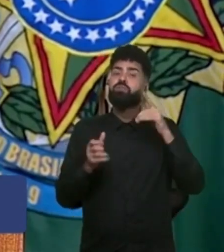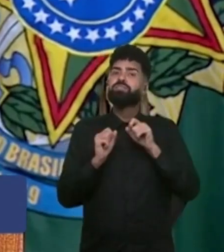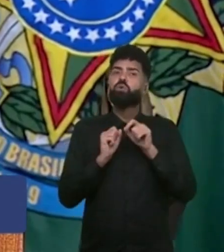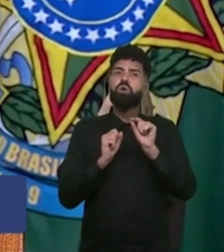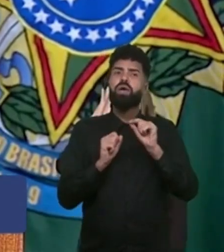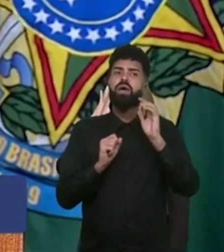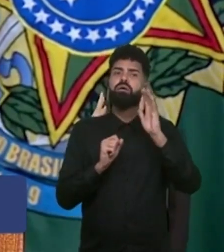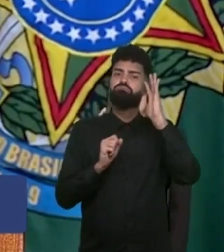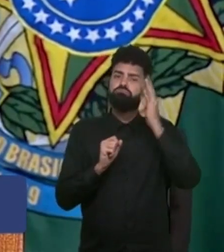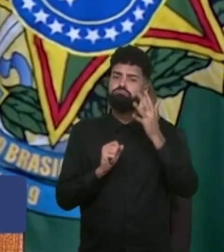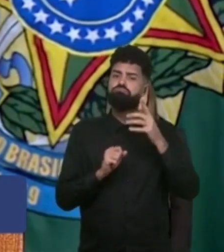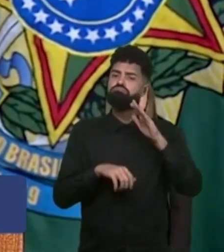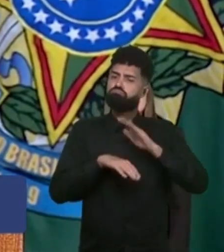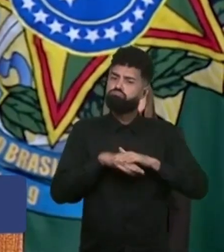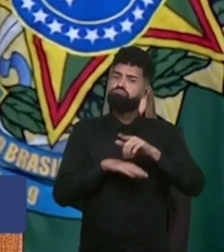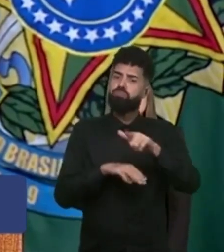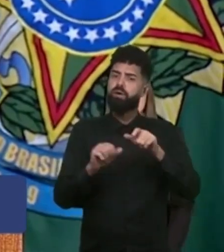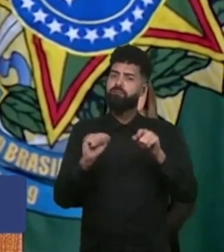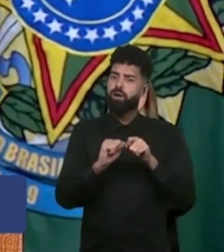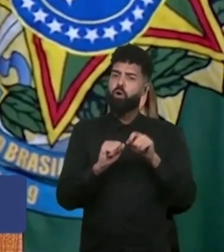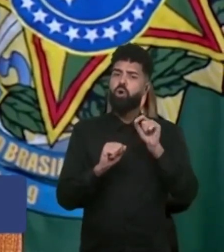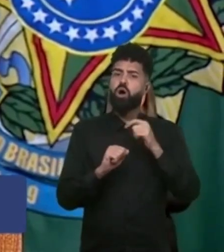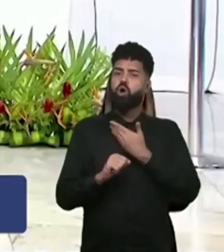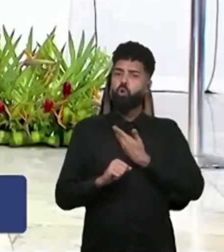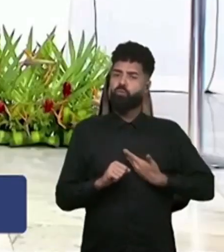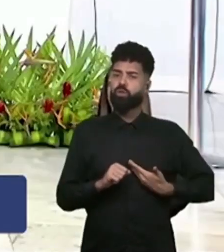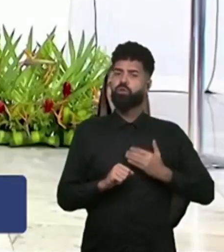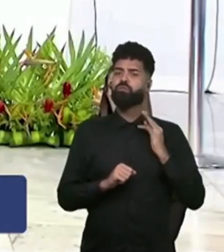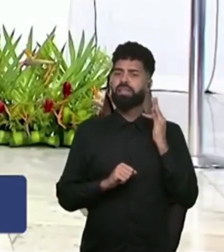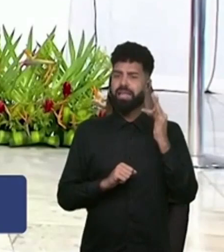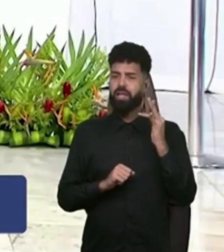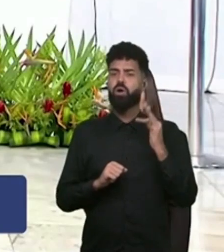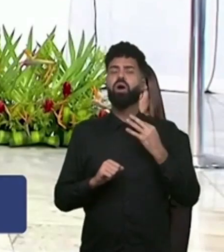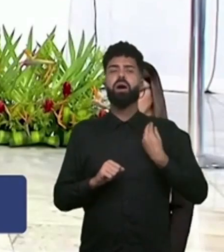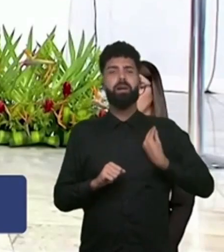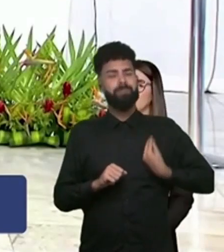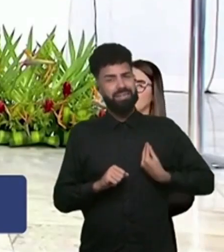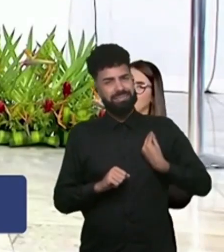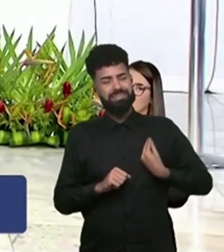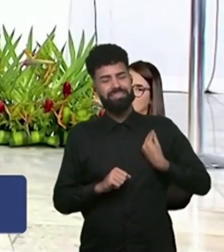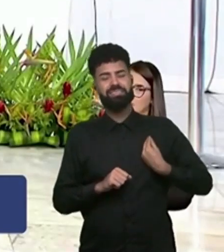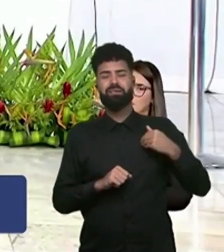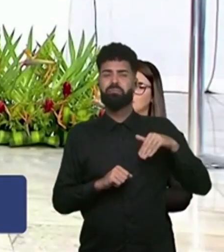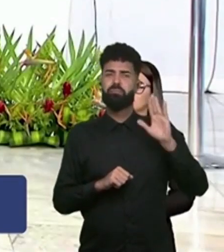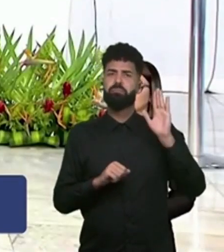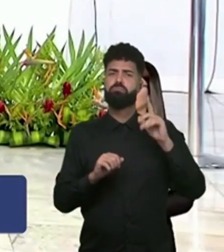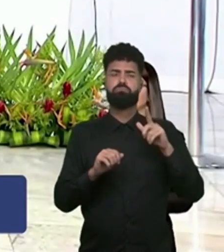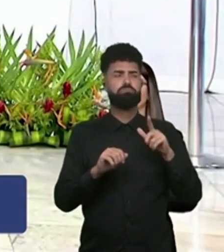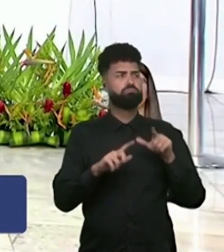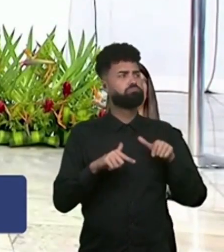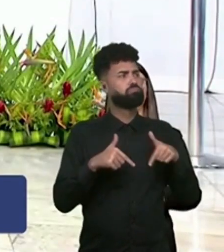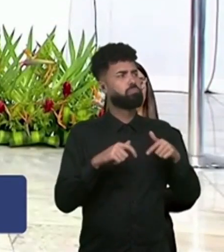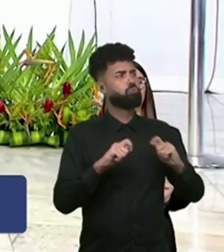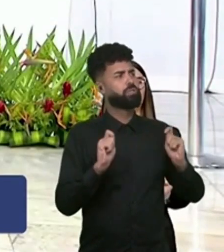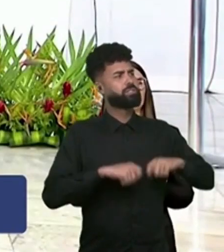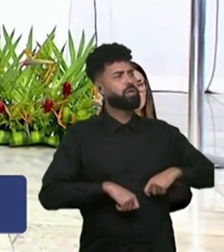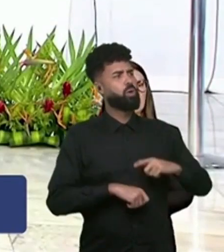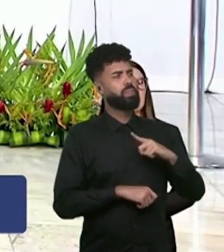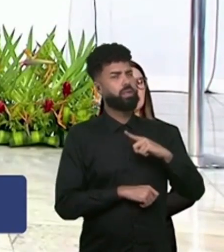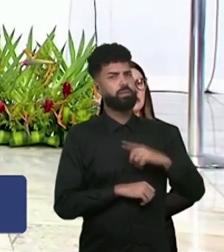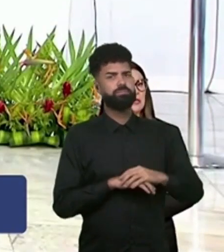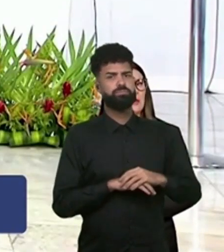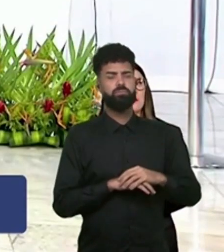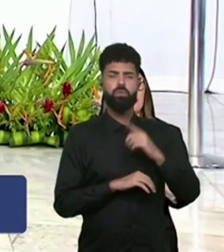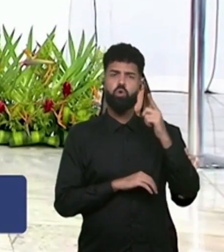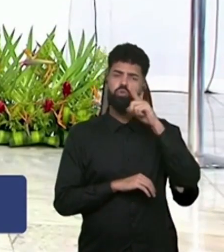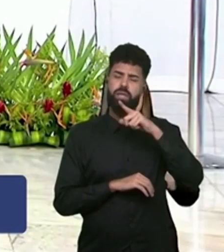ativamente com todo o potencial que ele tem para que a gente possa ajudar os governos dos estados e ajudar o próprio Brasil